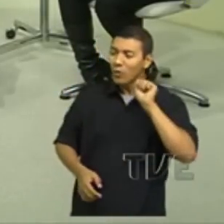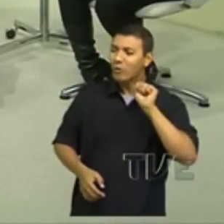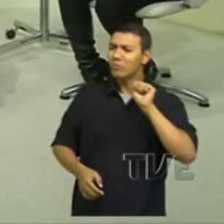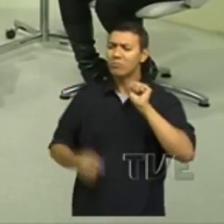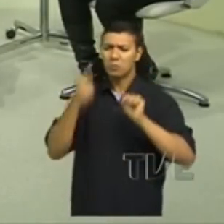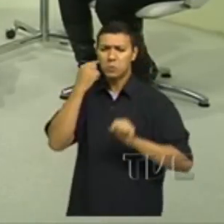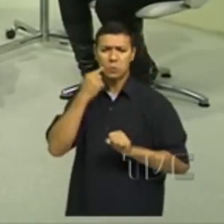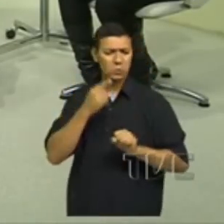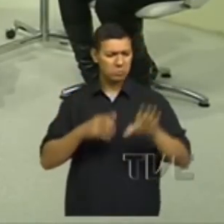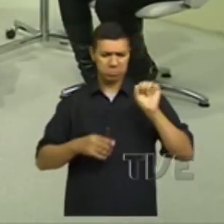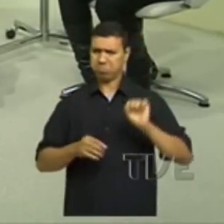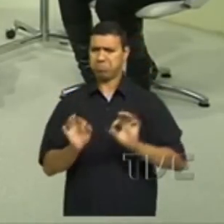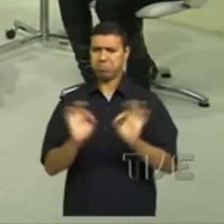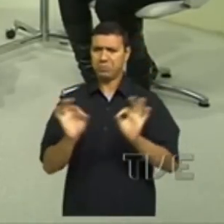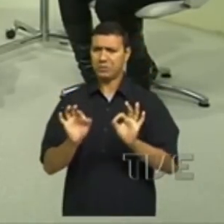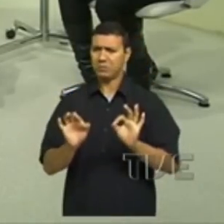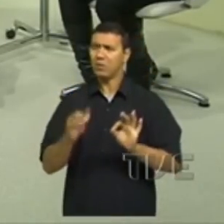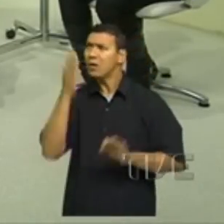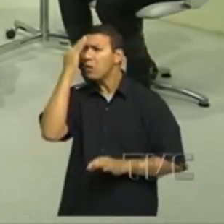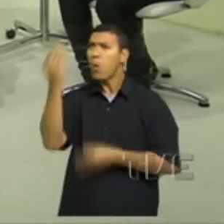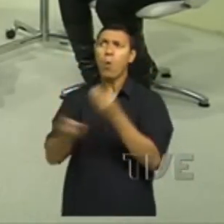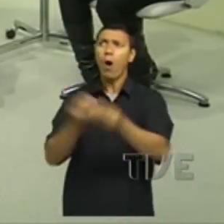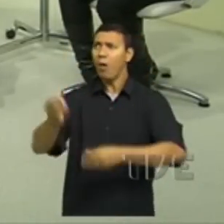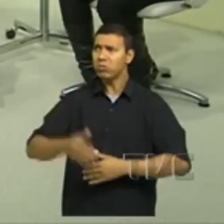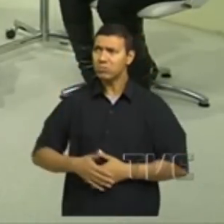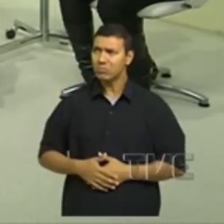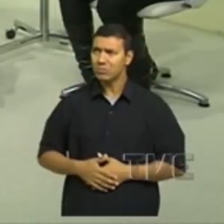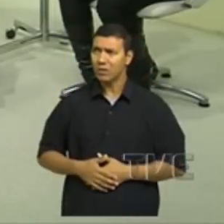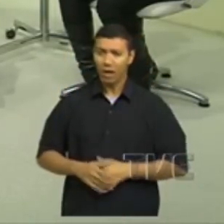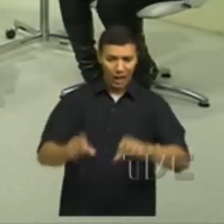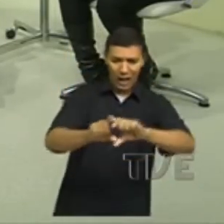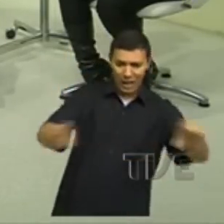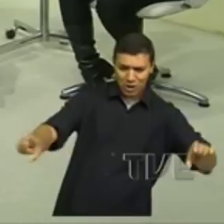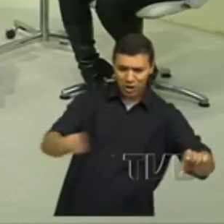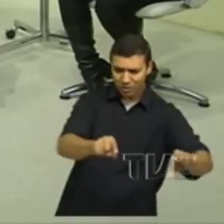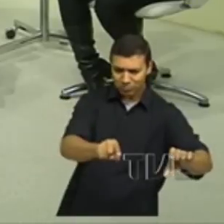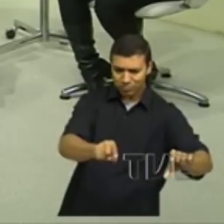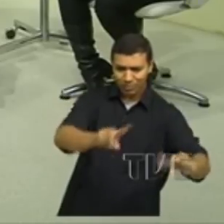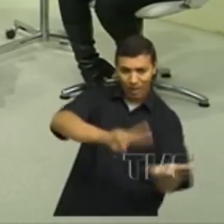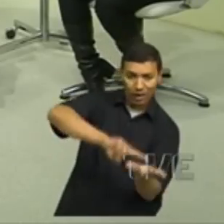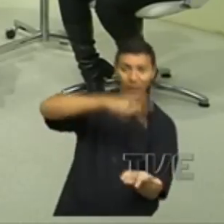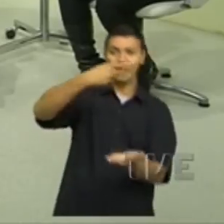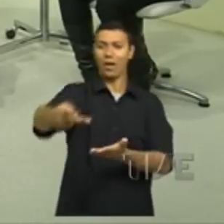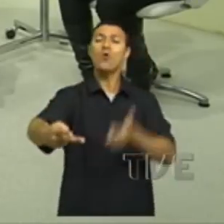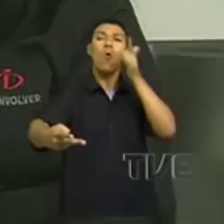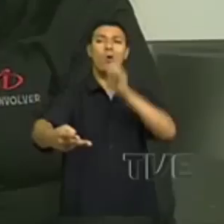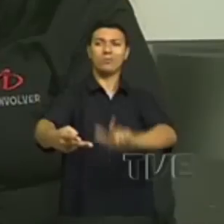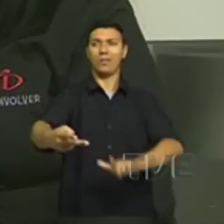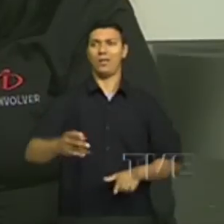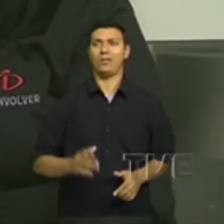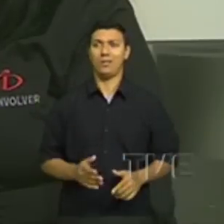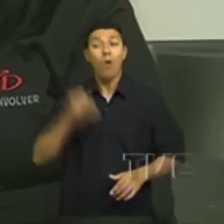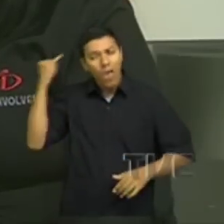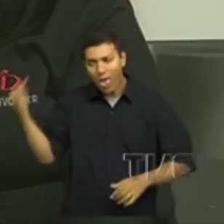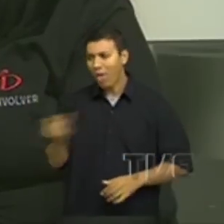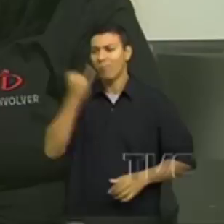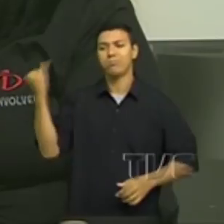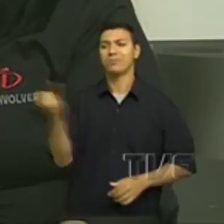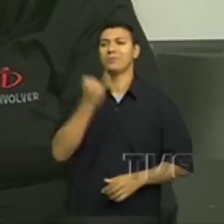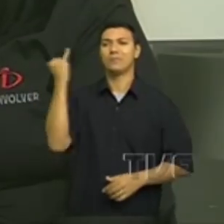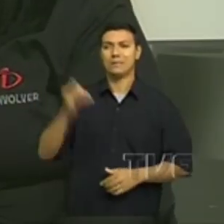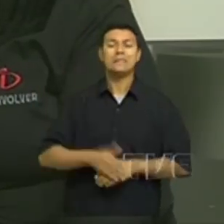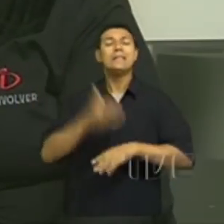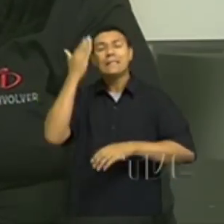vai ouvir, não vai ter acesso a isso, a legenda com a informação consegue do tiro... Consegue transcrever, exatamente. E é importante, assim, Mariana, a gente